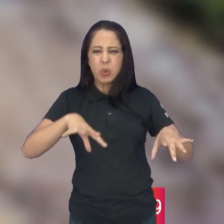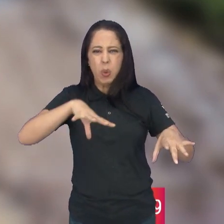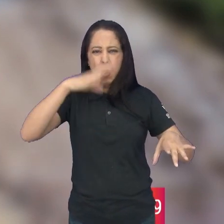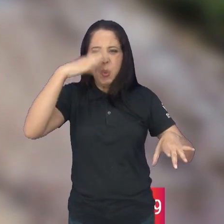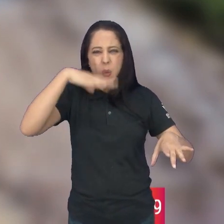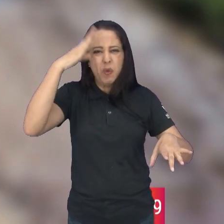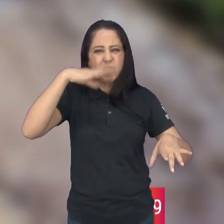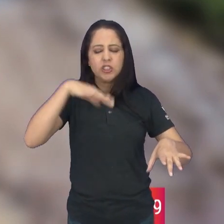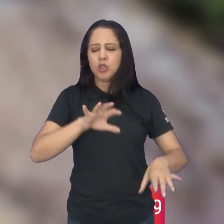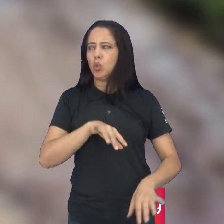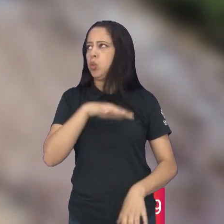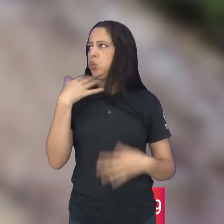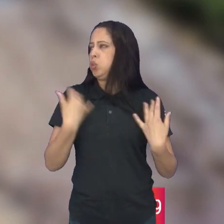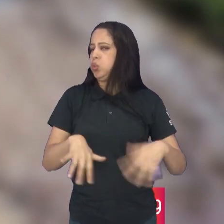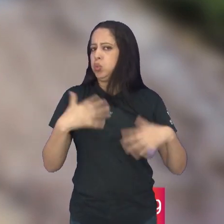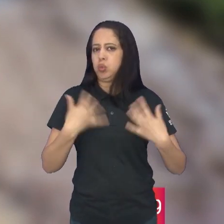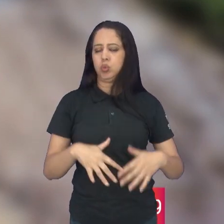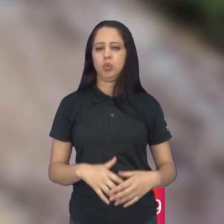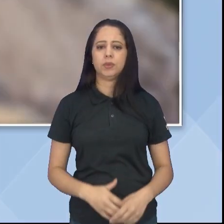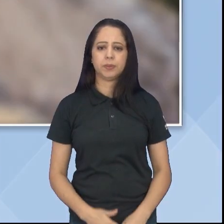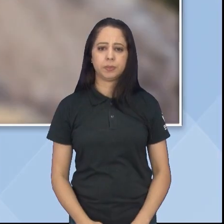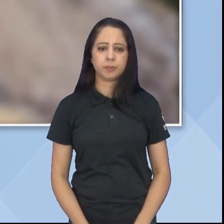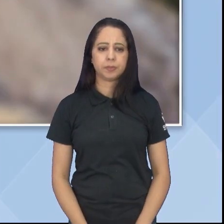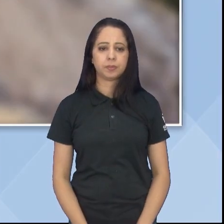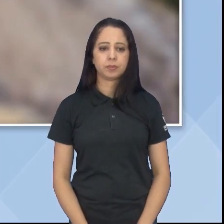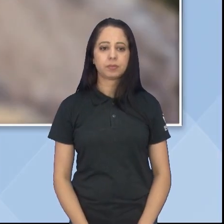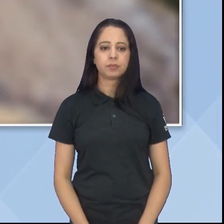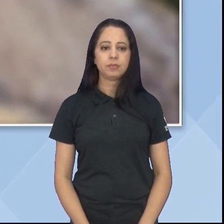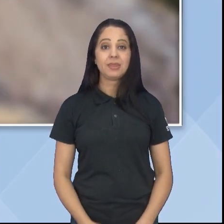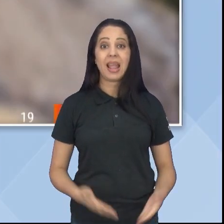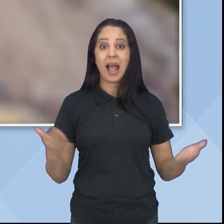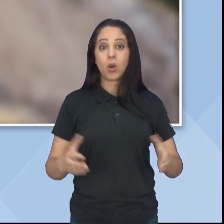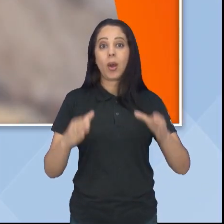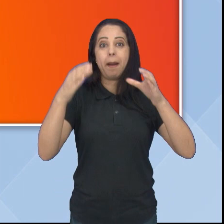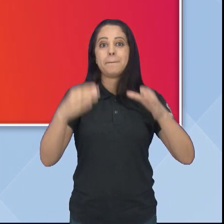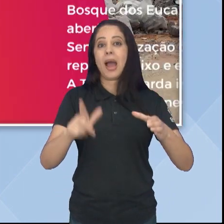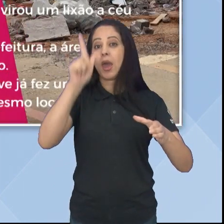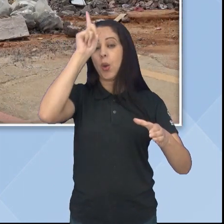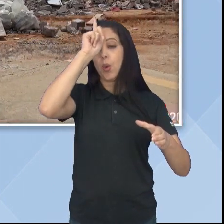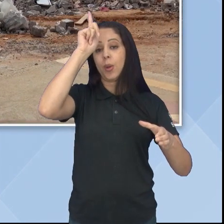Hoje... Bom... Vamos para o Campos dos Alemães.